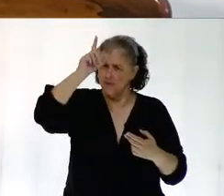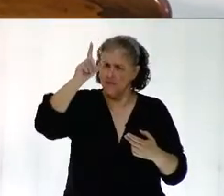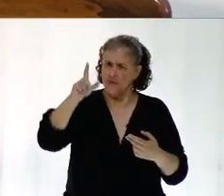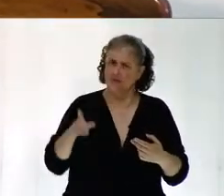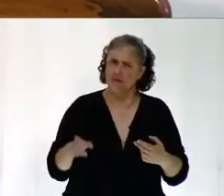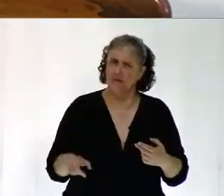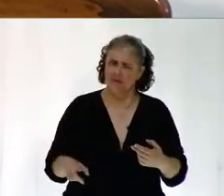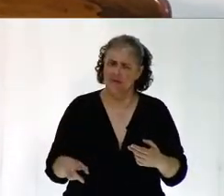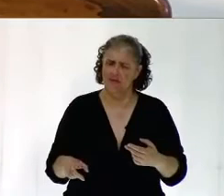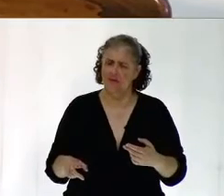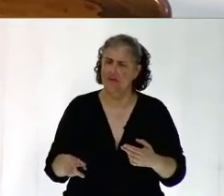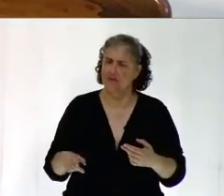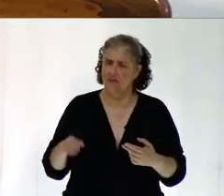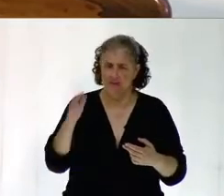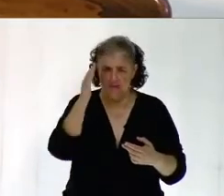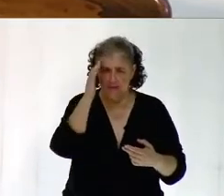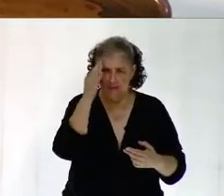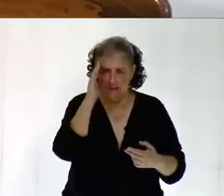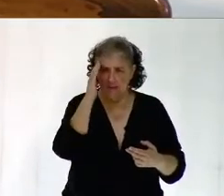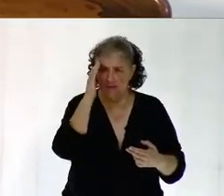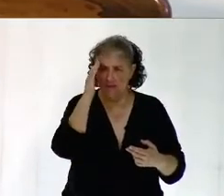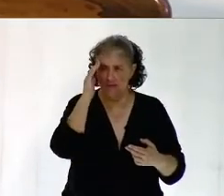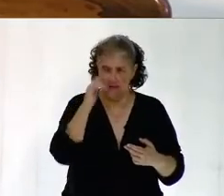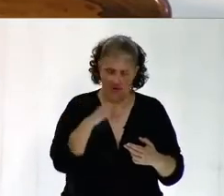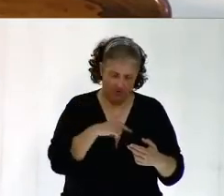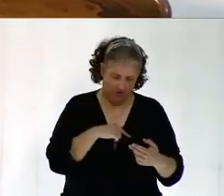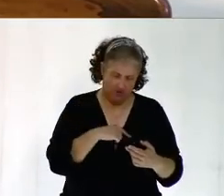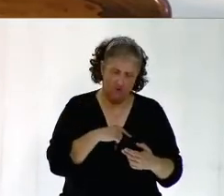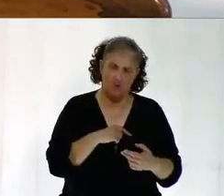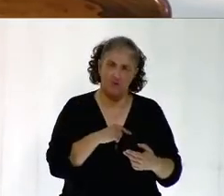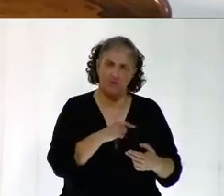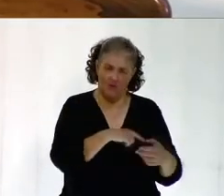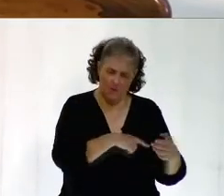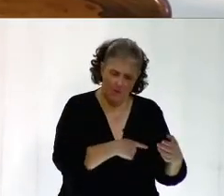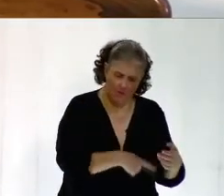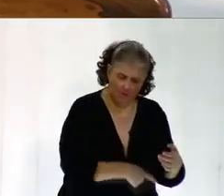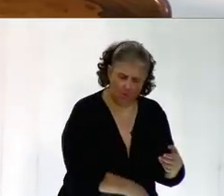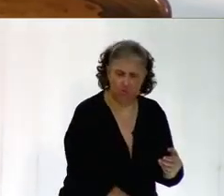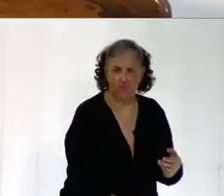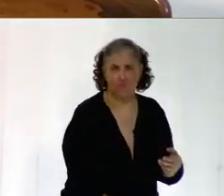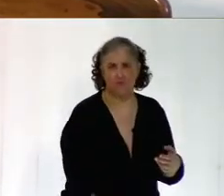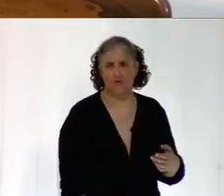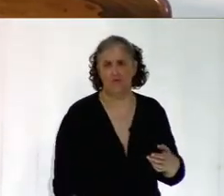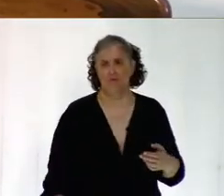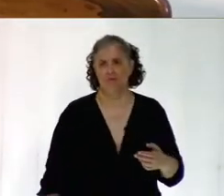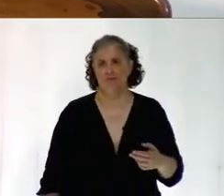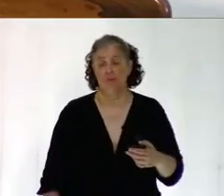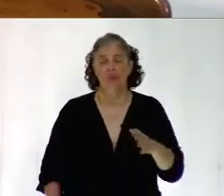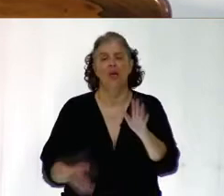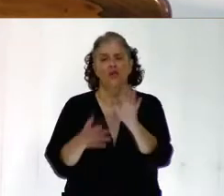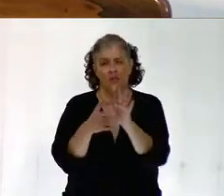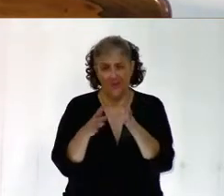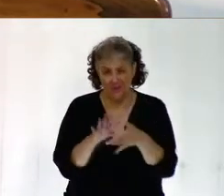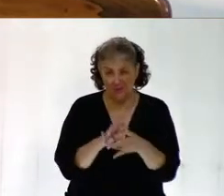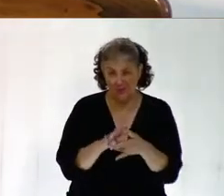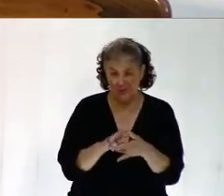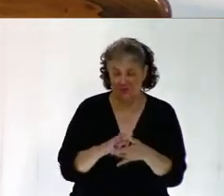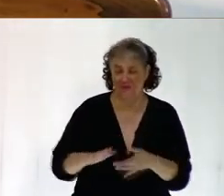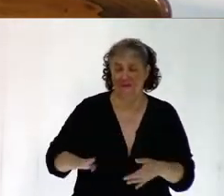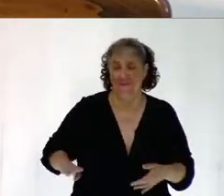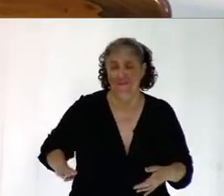jesus está altamente debilitado aqui senhor jesus humanamente falando está com fome aqui